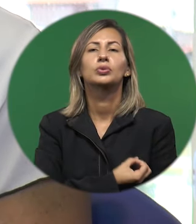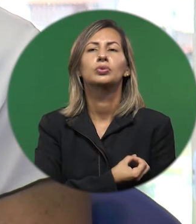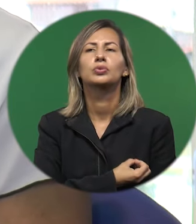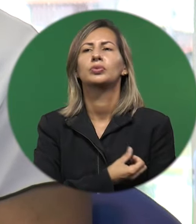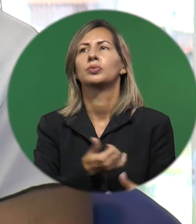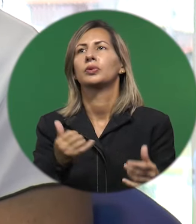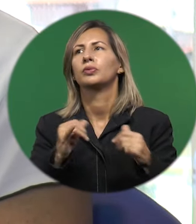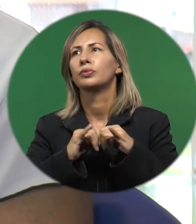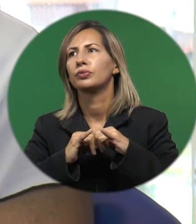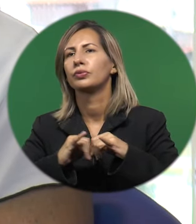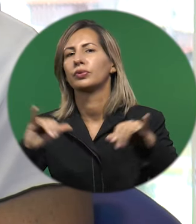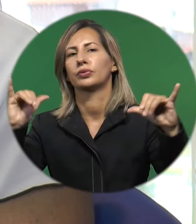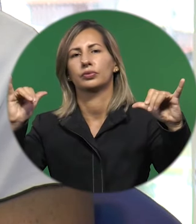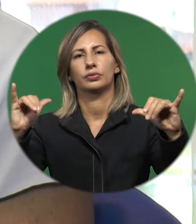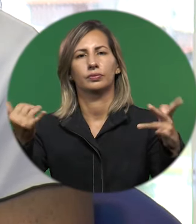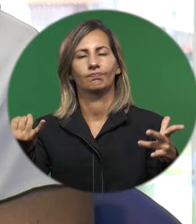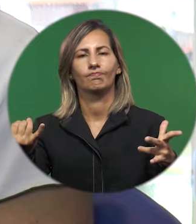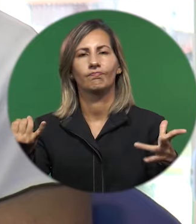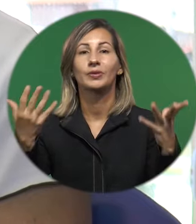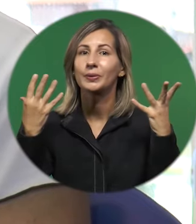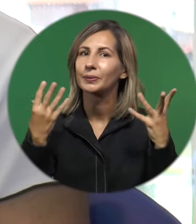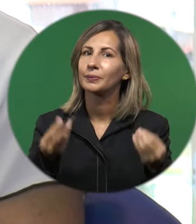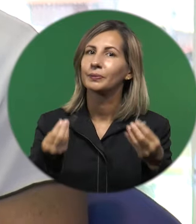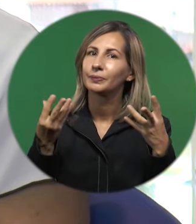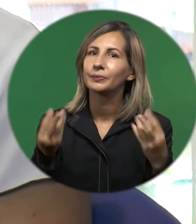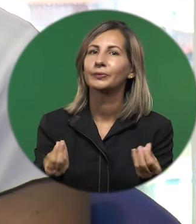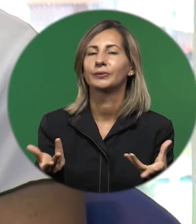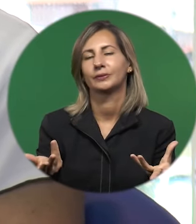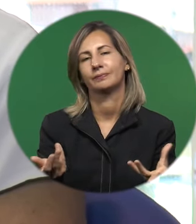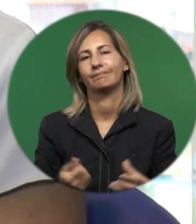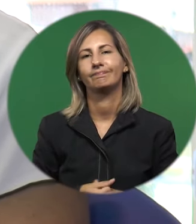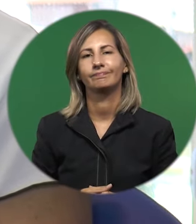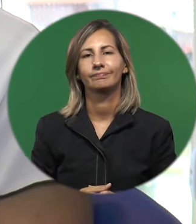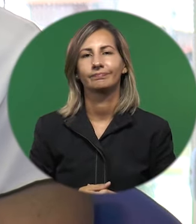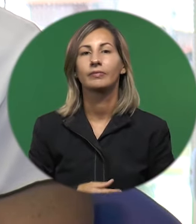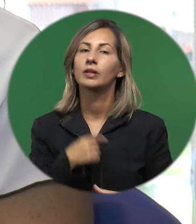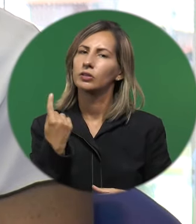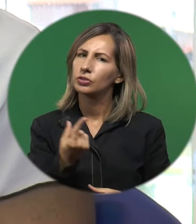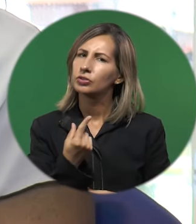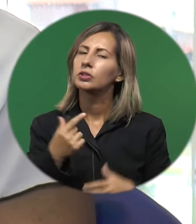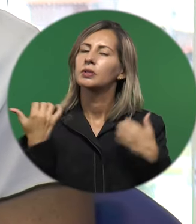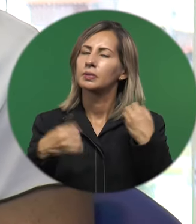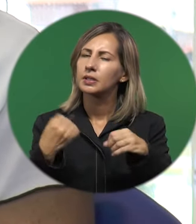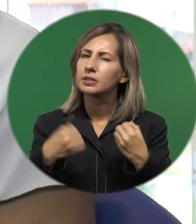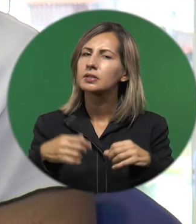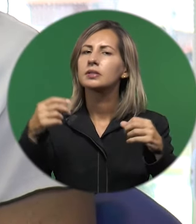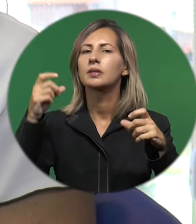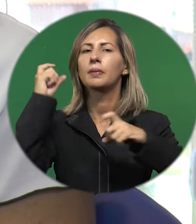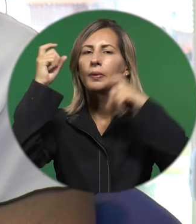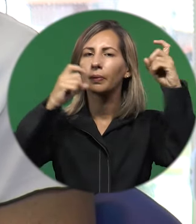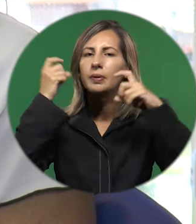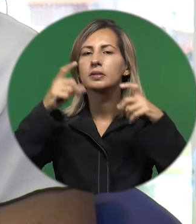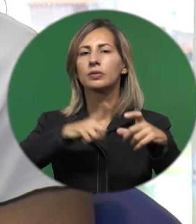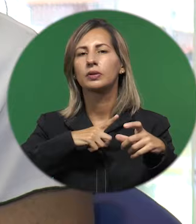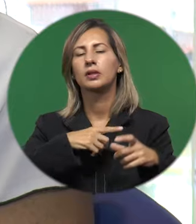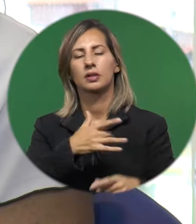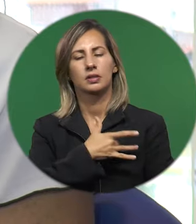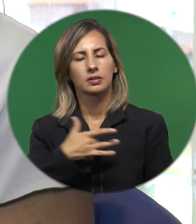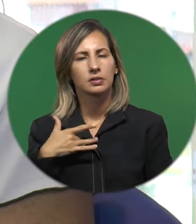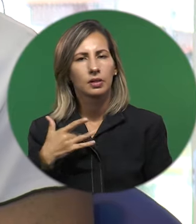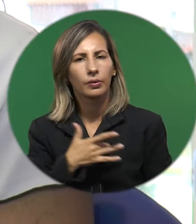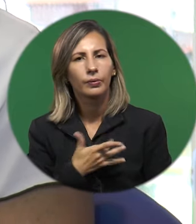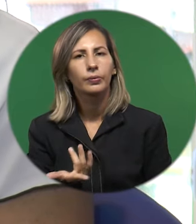pela quantidade de informações, que é bastante excessiva. Então a gente tem que ter essa preocupação com o servidor, né, com a